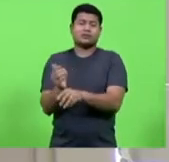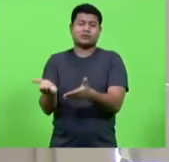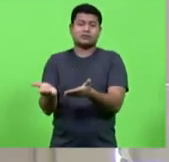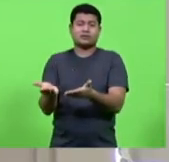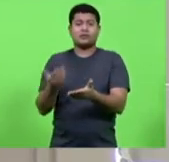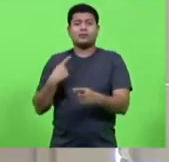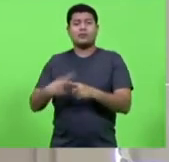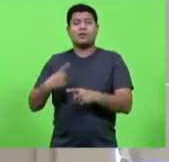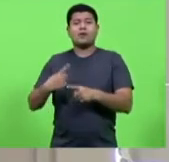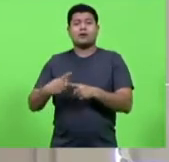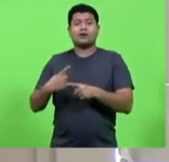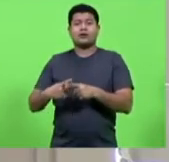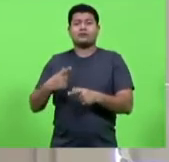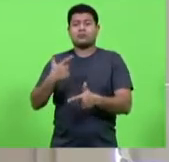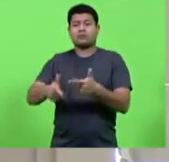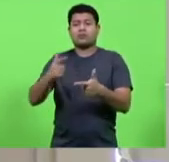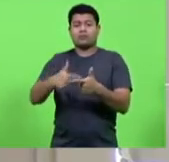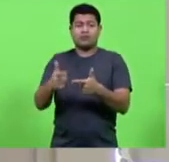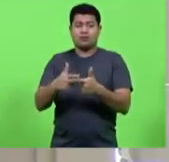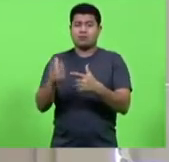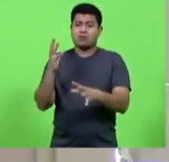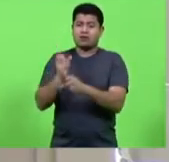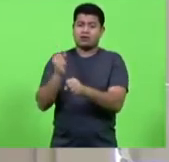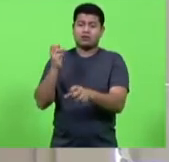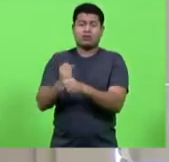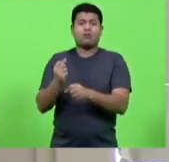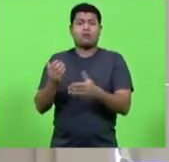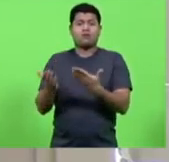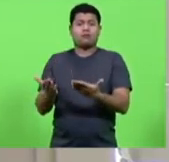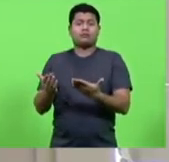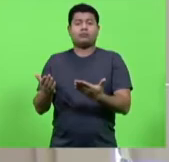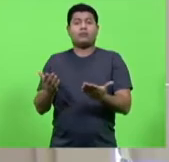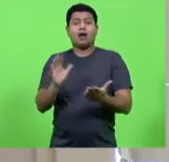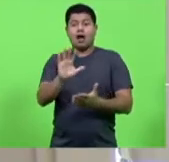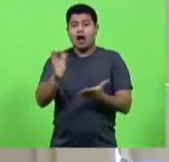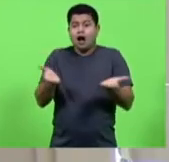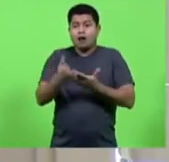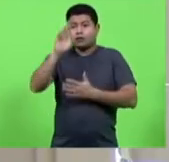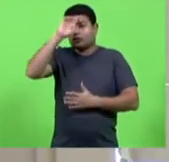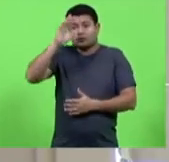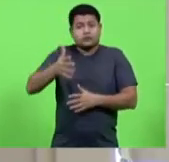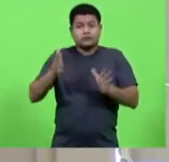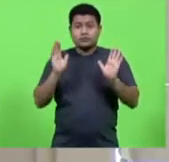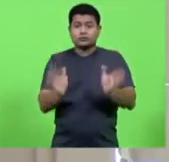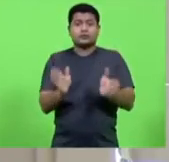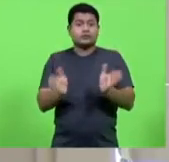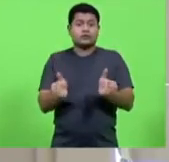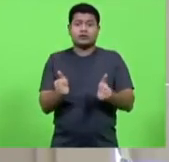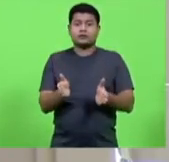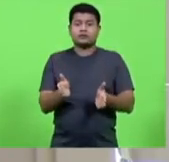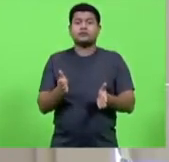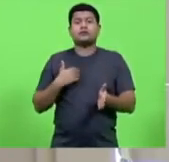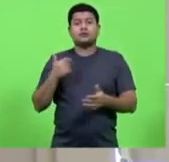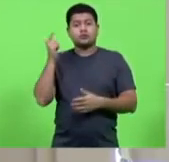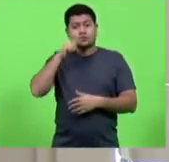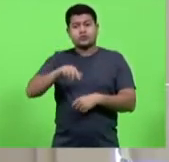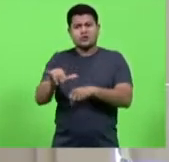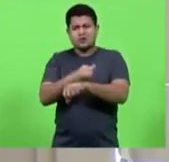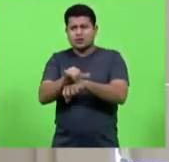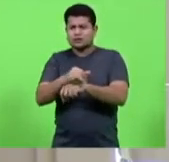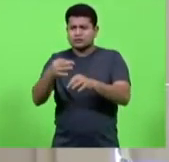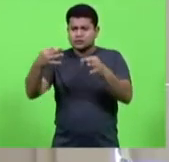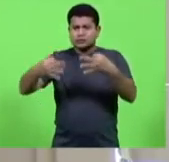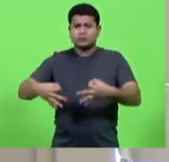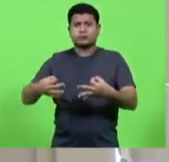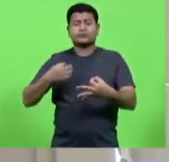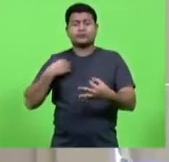foram solucionados agora. Que foram encontrados aí meios para solucionar através do